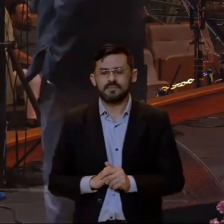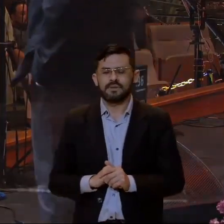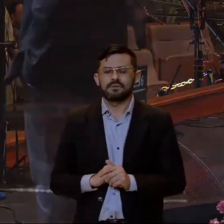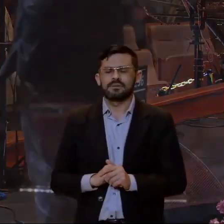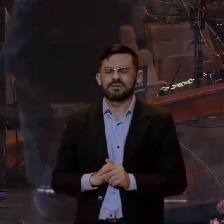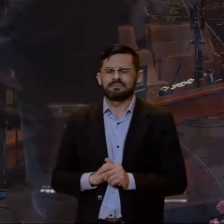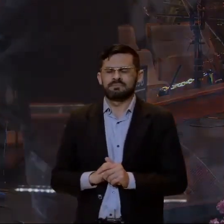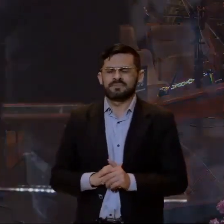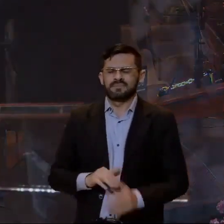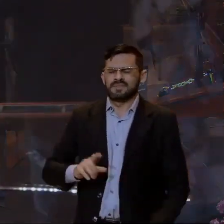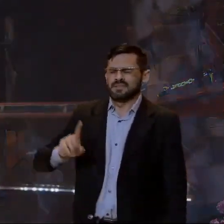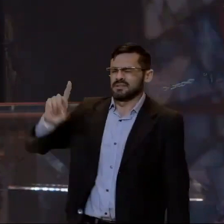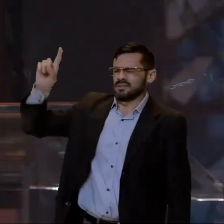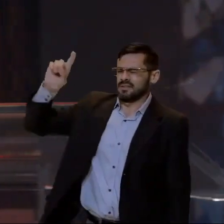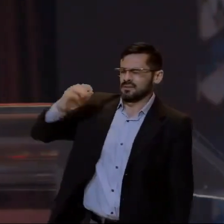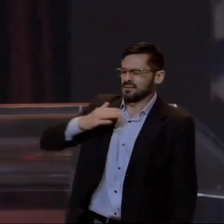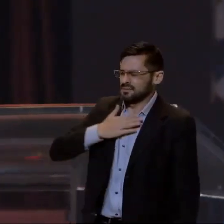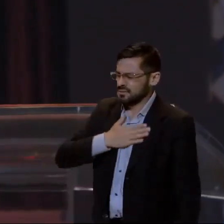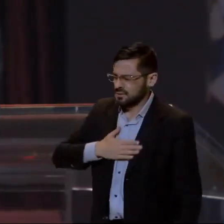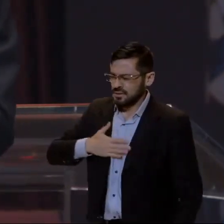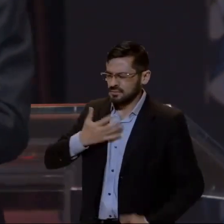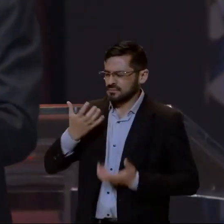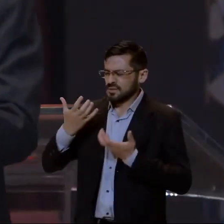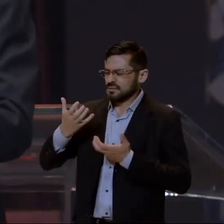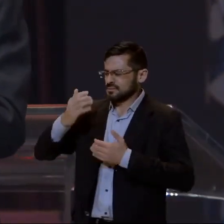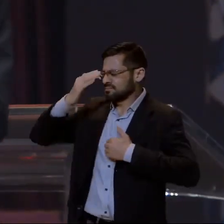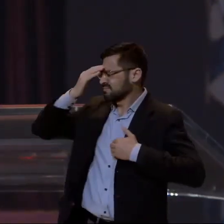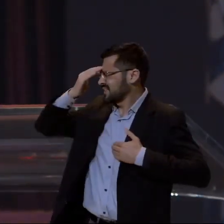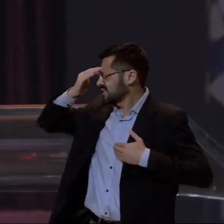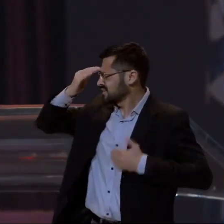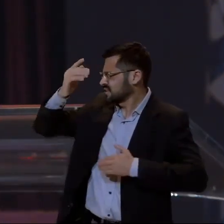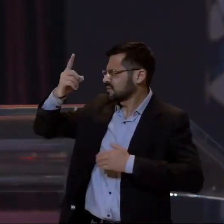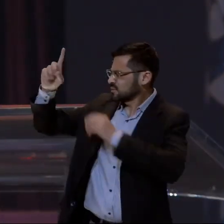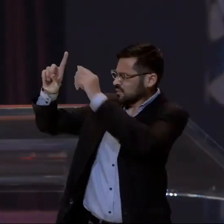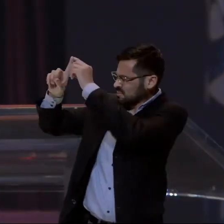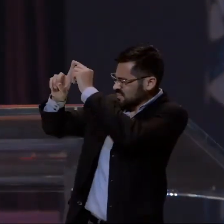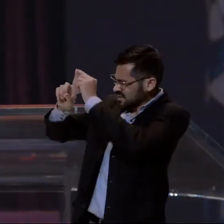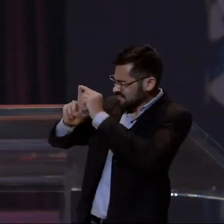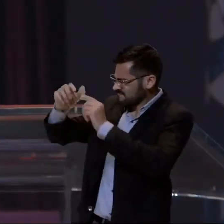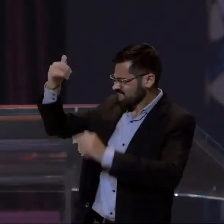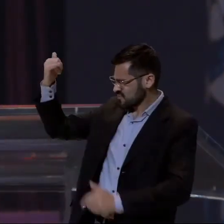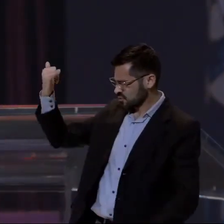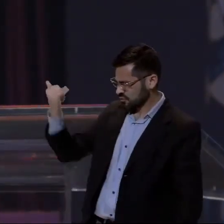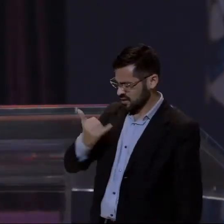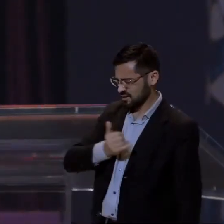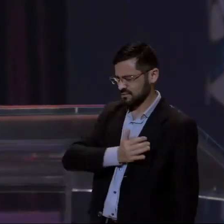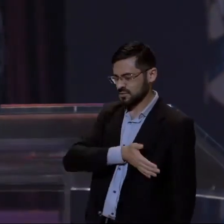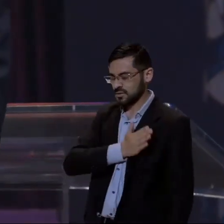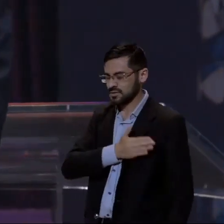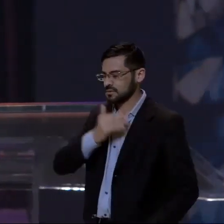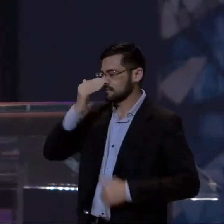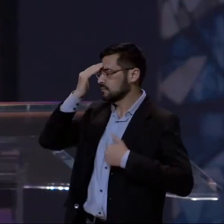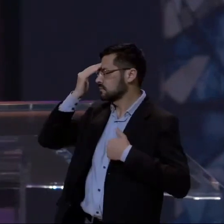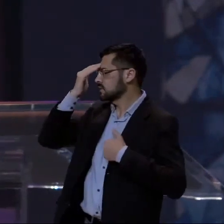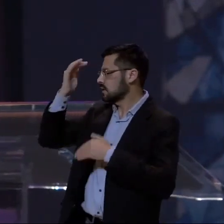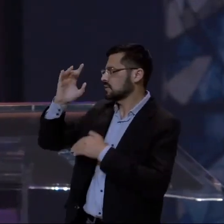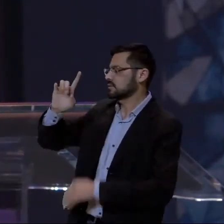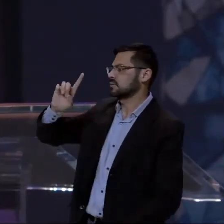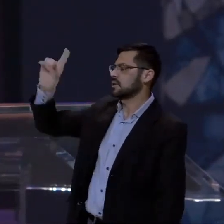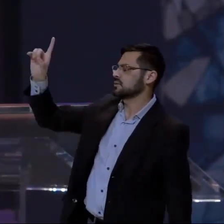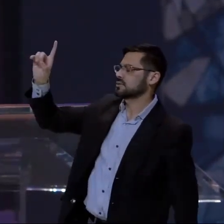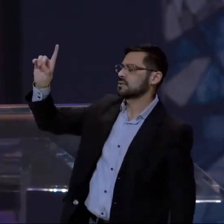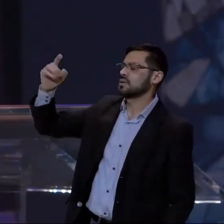Deus querido, nós queremos te agradecer pela tua palavra, que fala ao nosso coração. Obrigado, Deus, porque